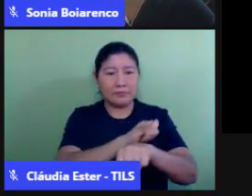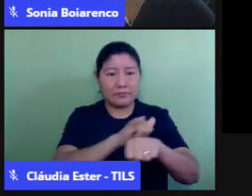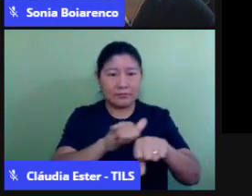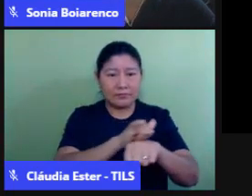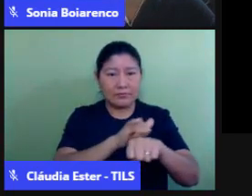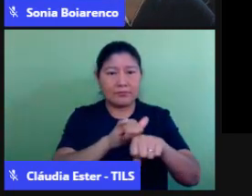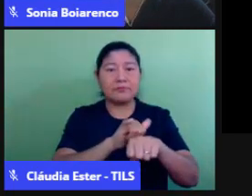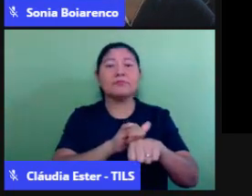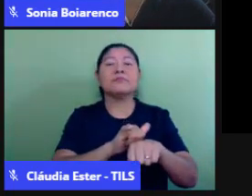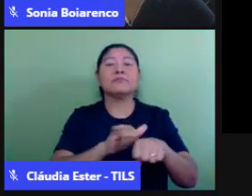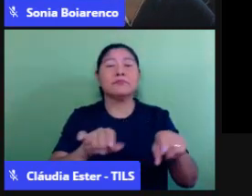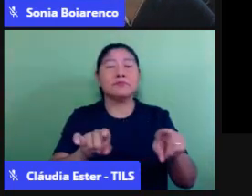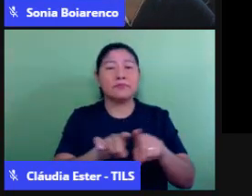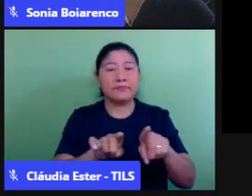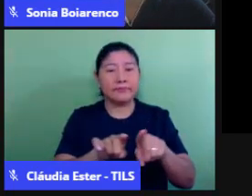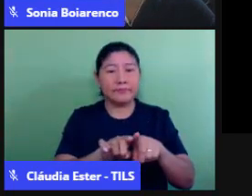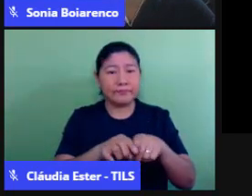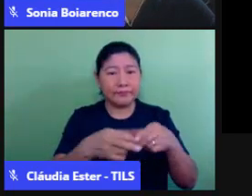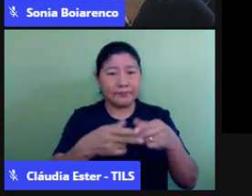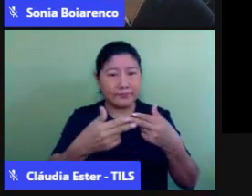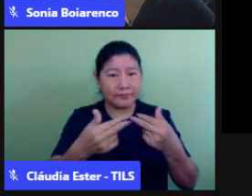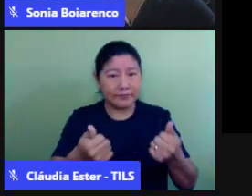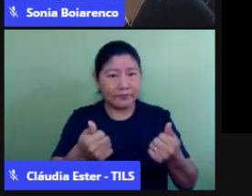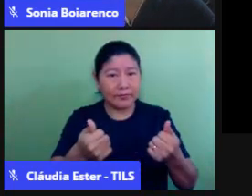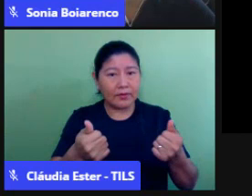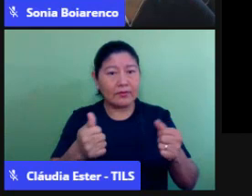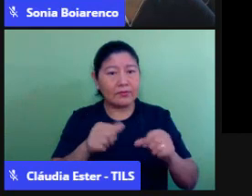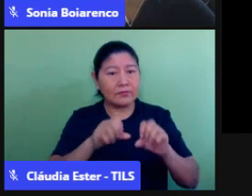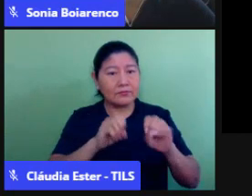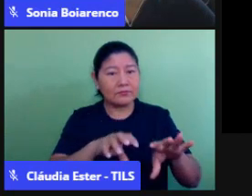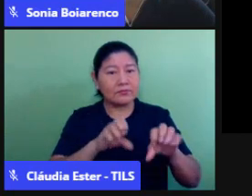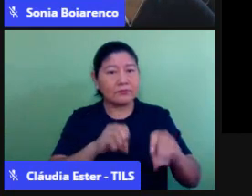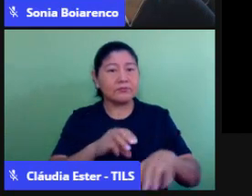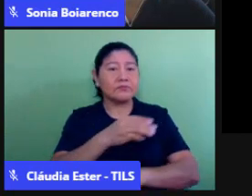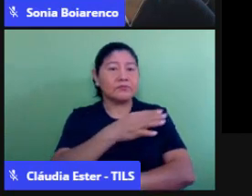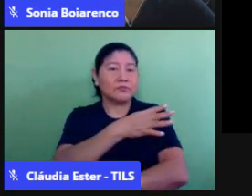ações pedagógicas no quarto ano do ensino fundamental.